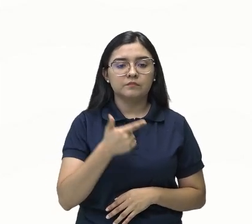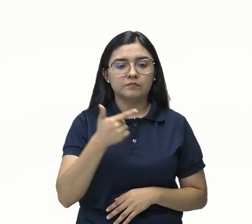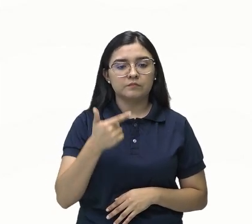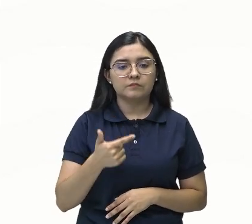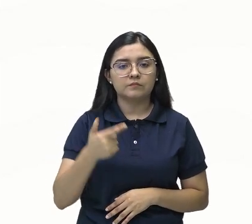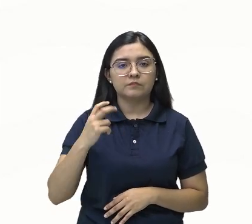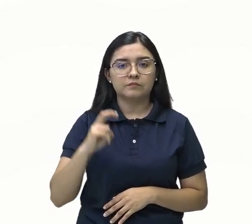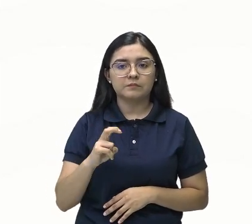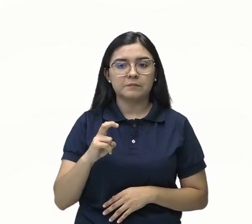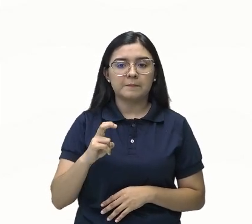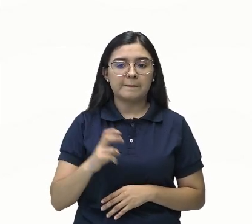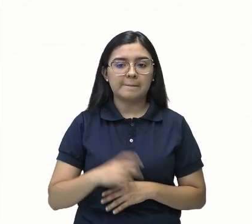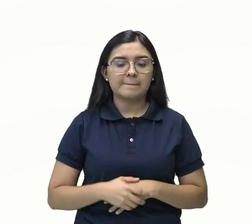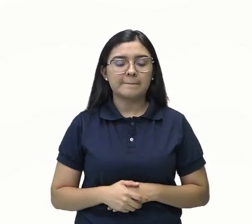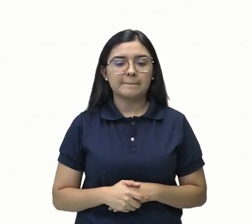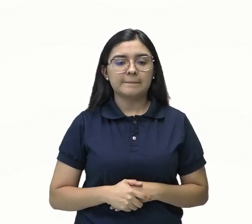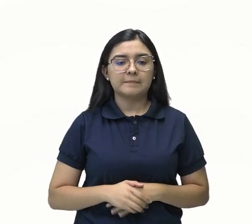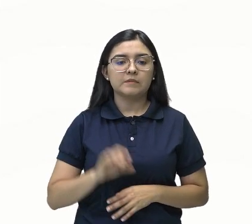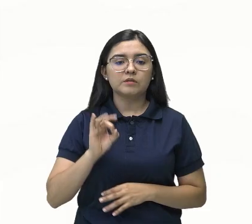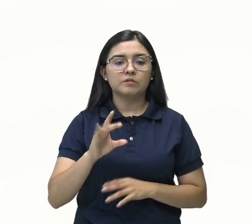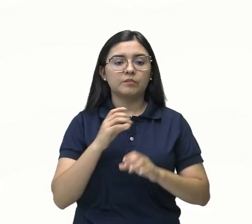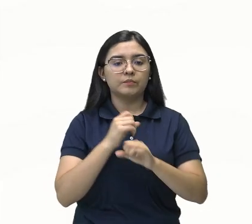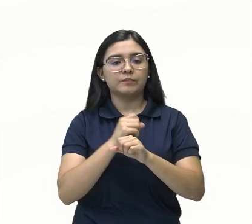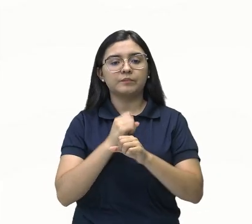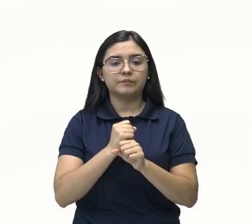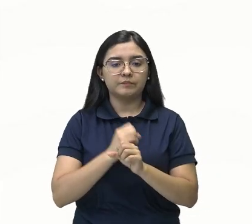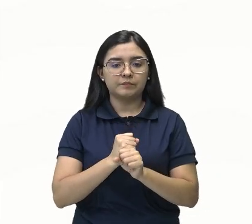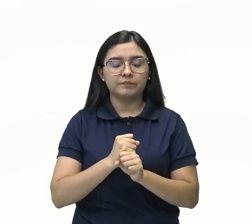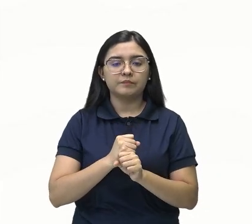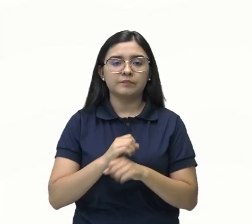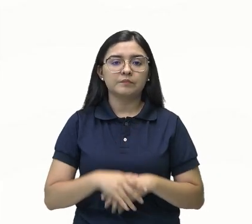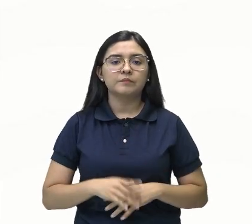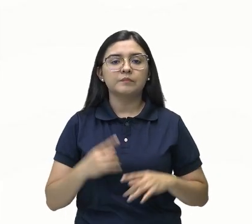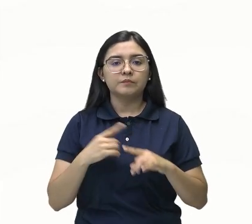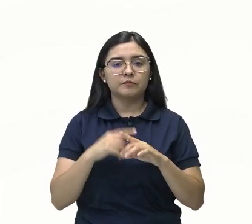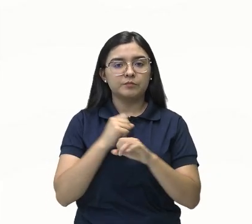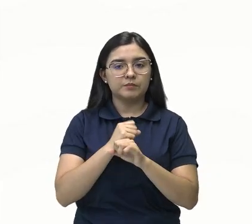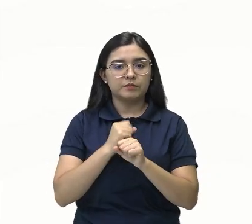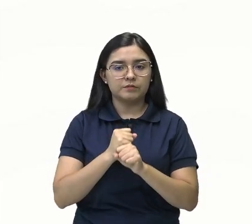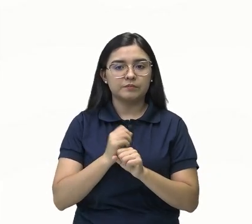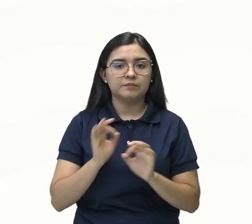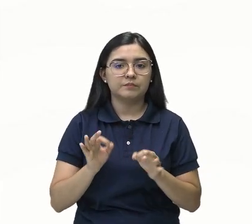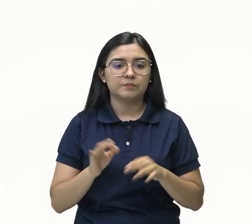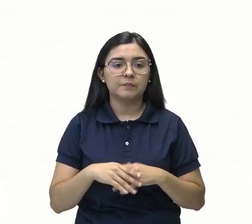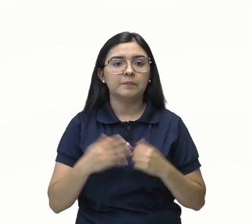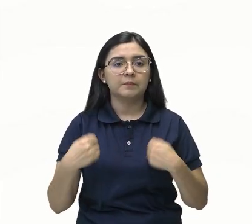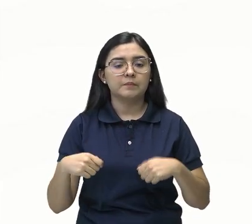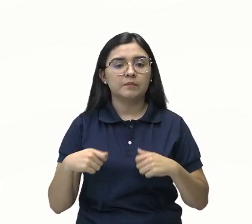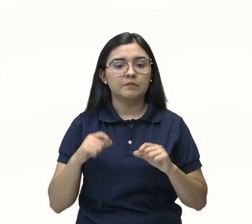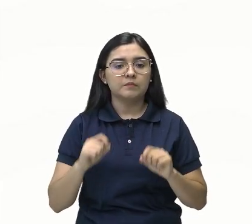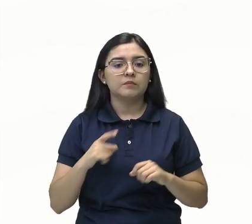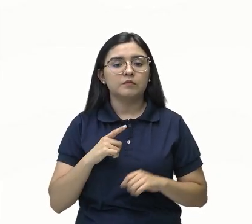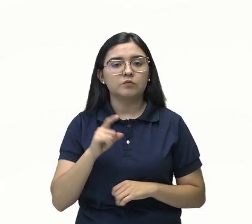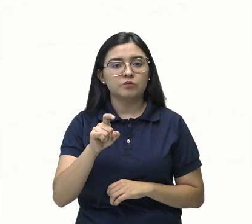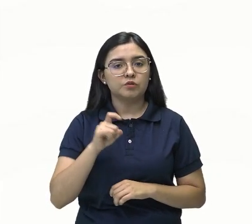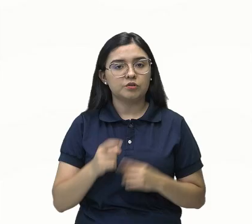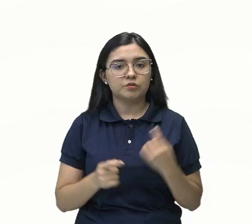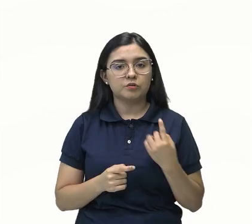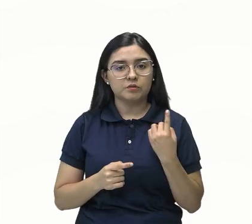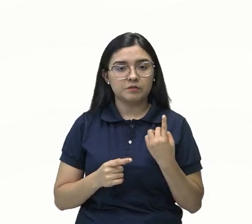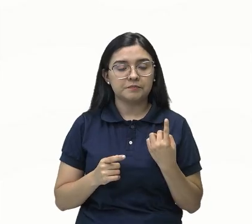225. Tá? Basta a gente resolver aí a nossa multiplicação. E eu preciso deixar o meu x